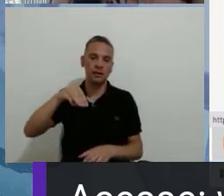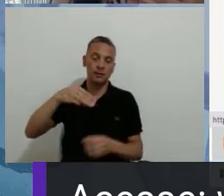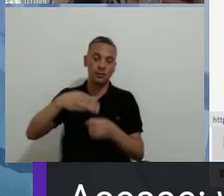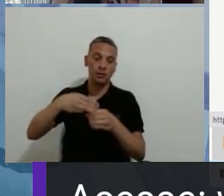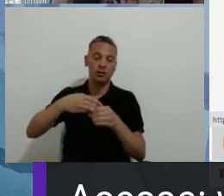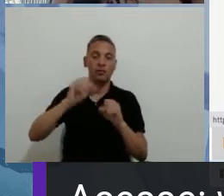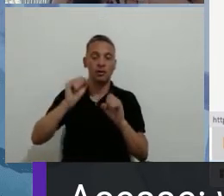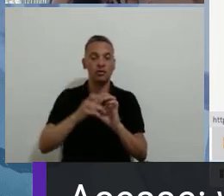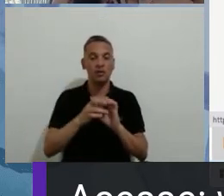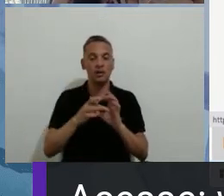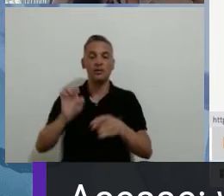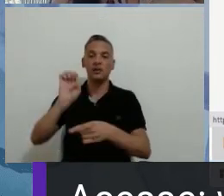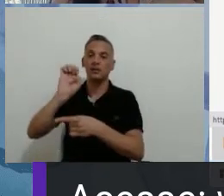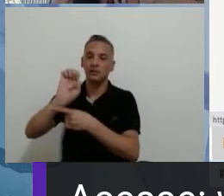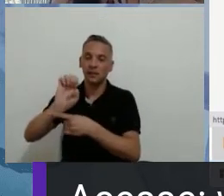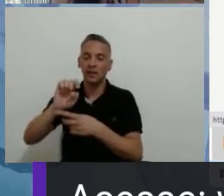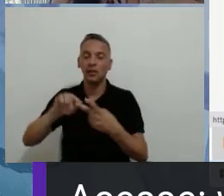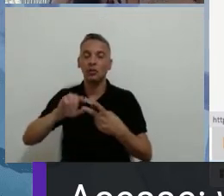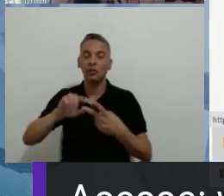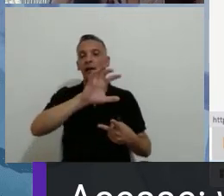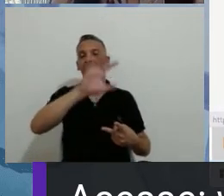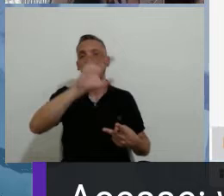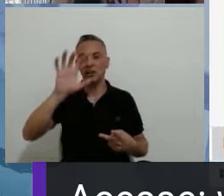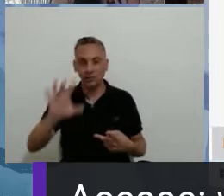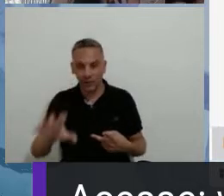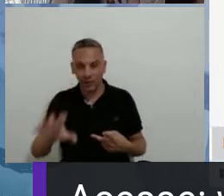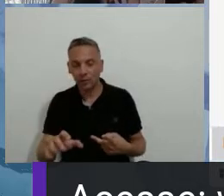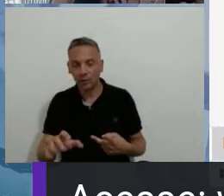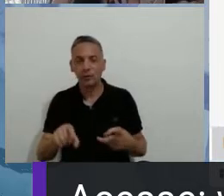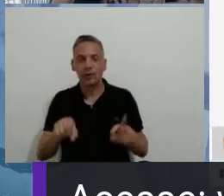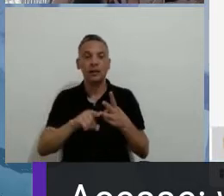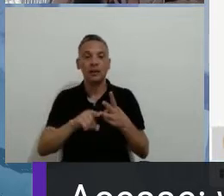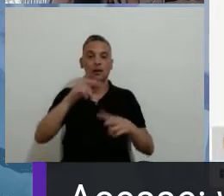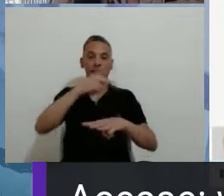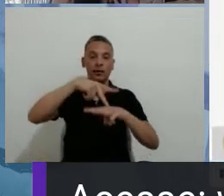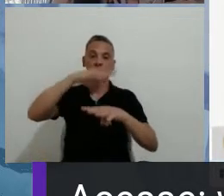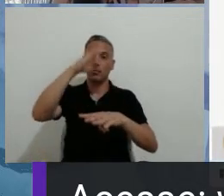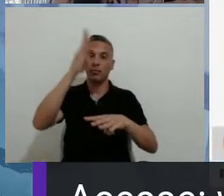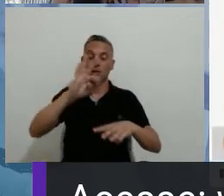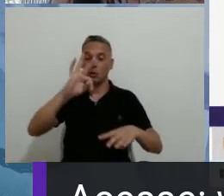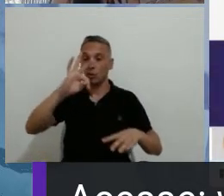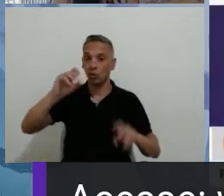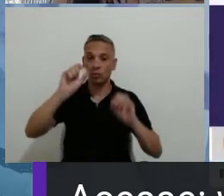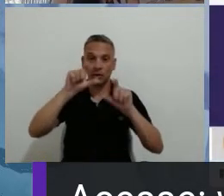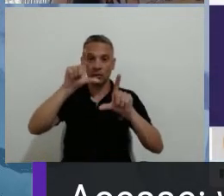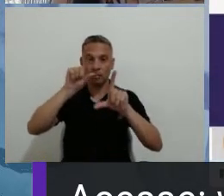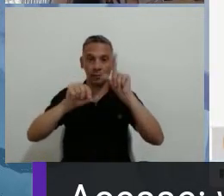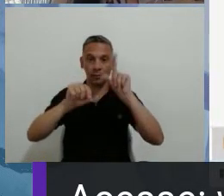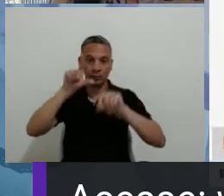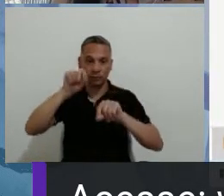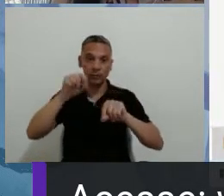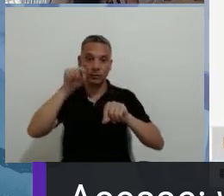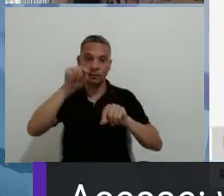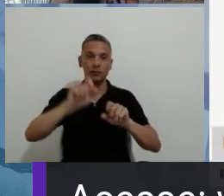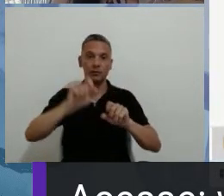para o estado, também para a região e para o Brasil, dependendo da escolha aqui na ferramenta de busca.